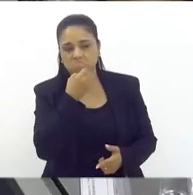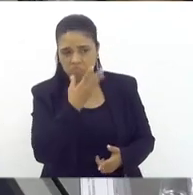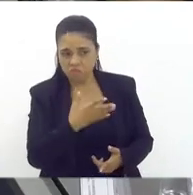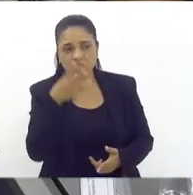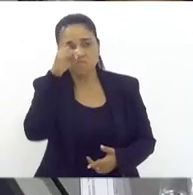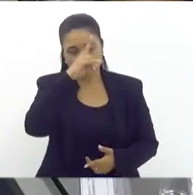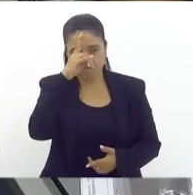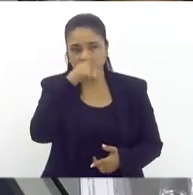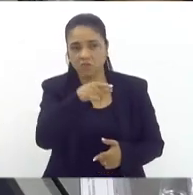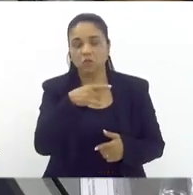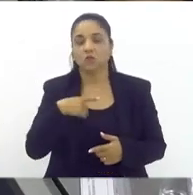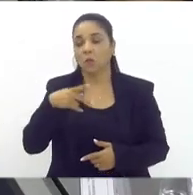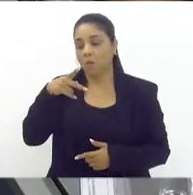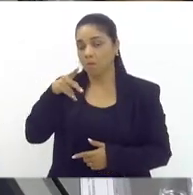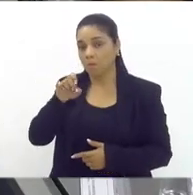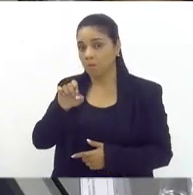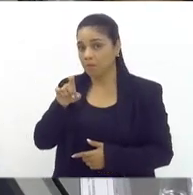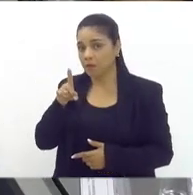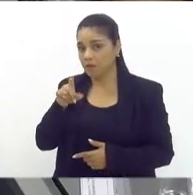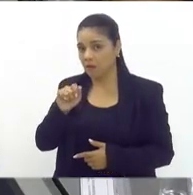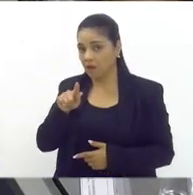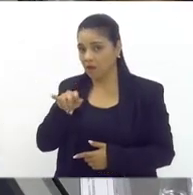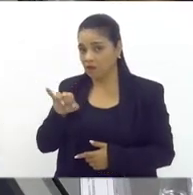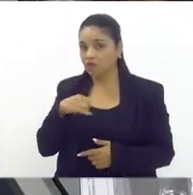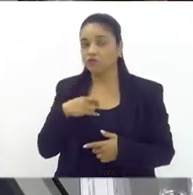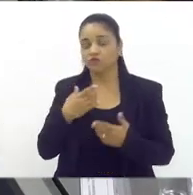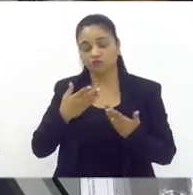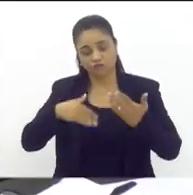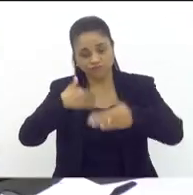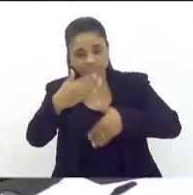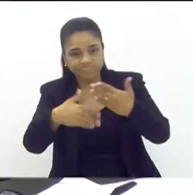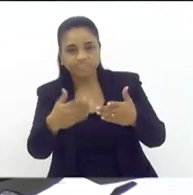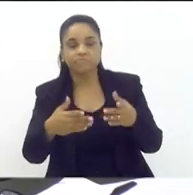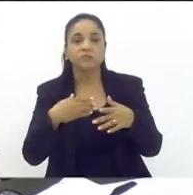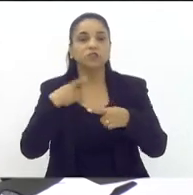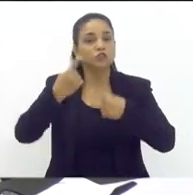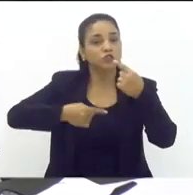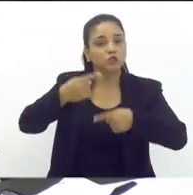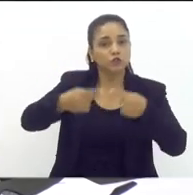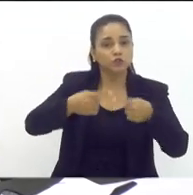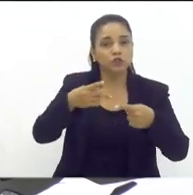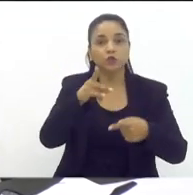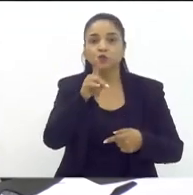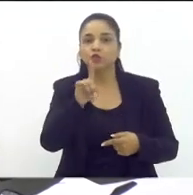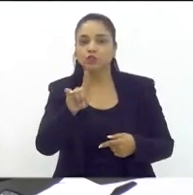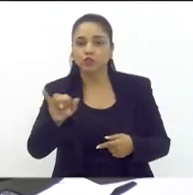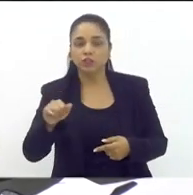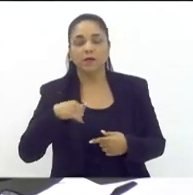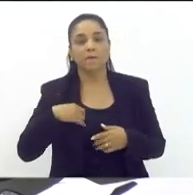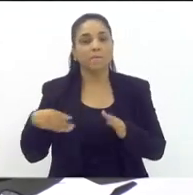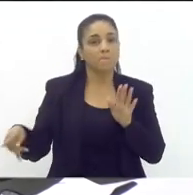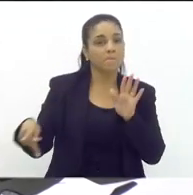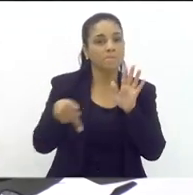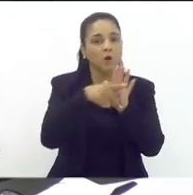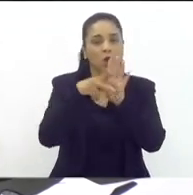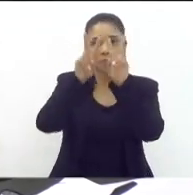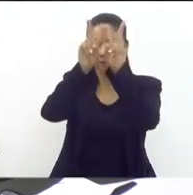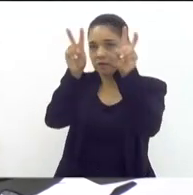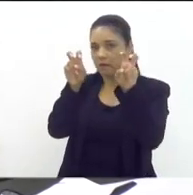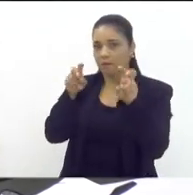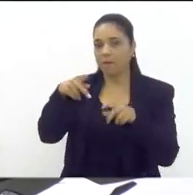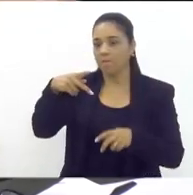junto quando a gente ia avançar na questão do transporte dedicar um dia exclusivamente para falar dos pedágios Principalmente nesse caso